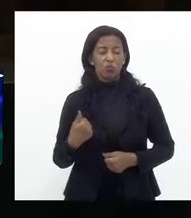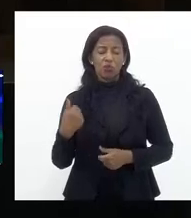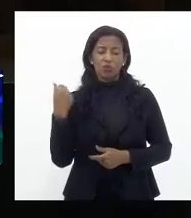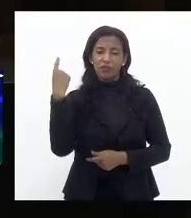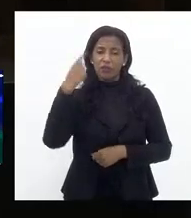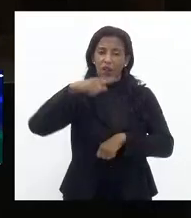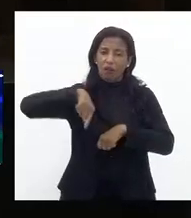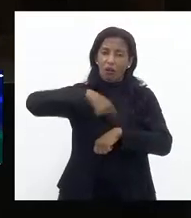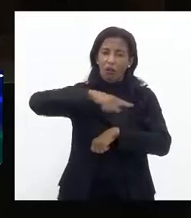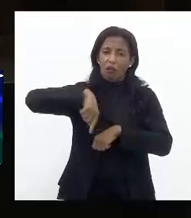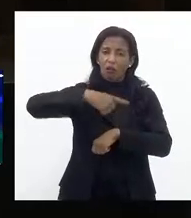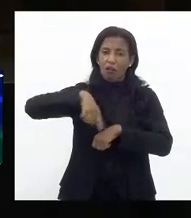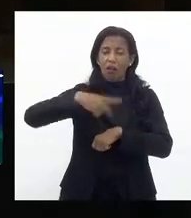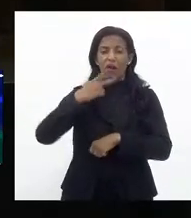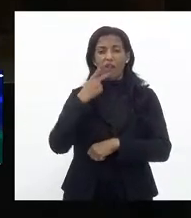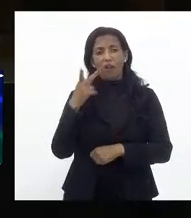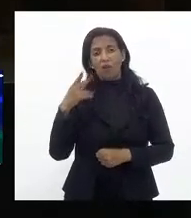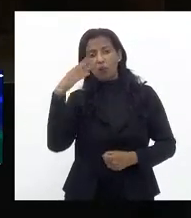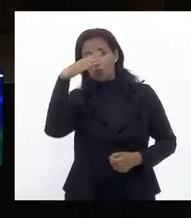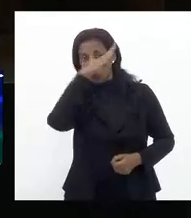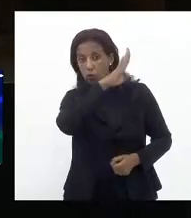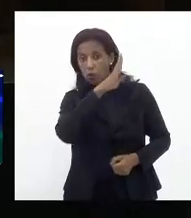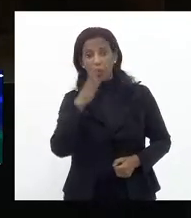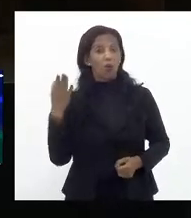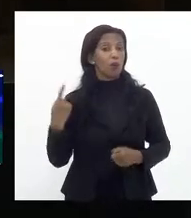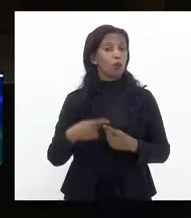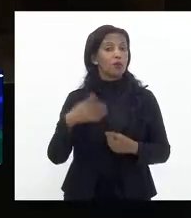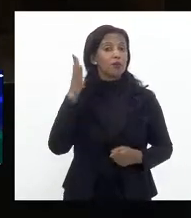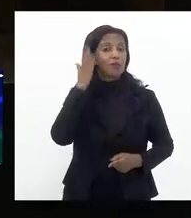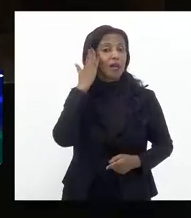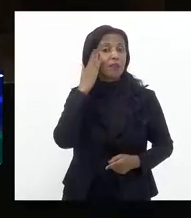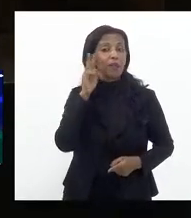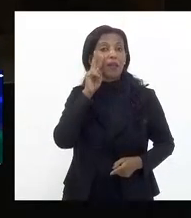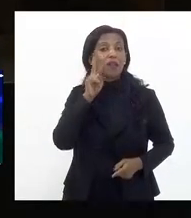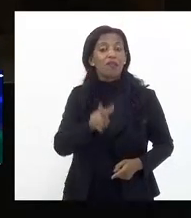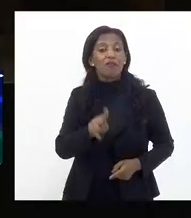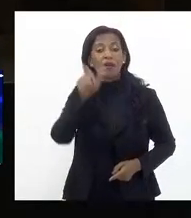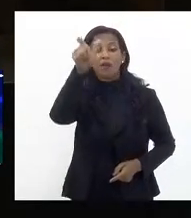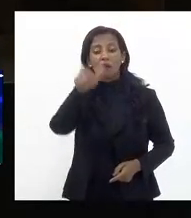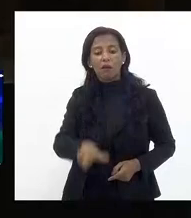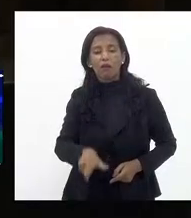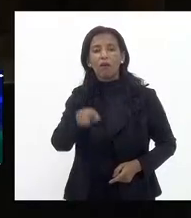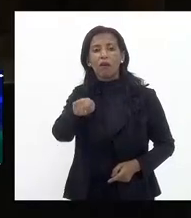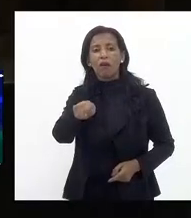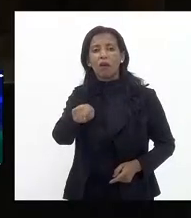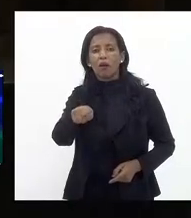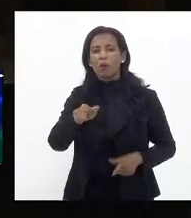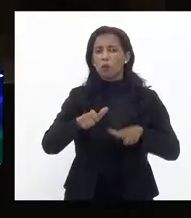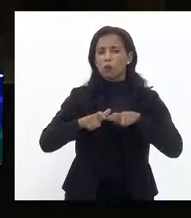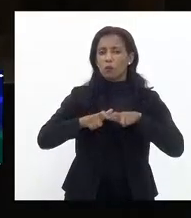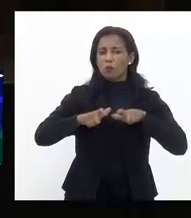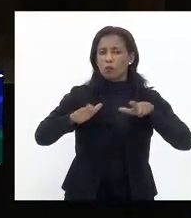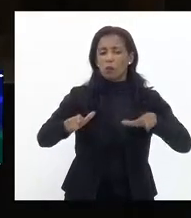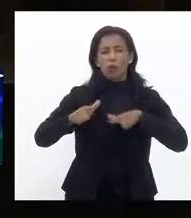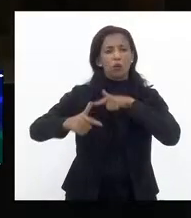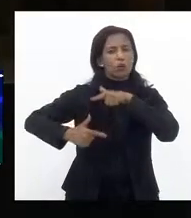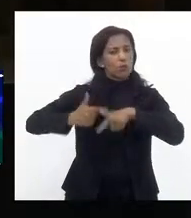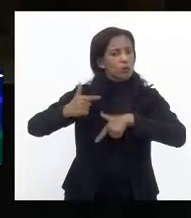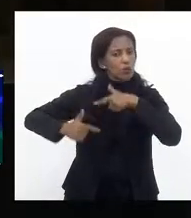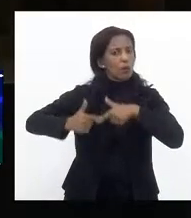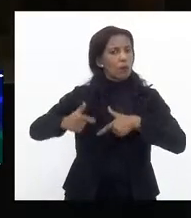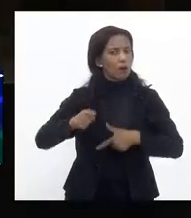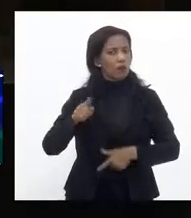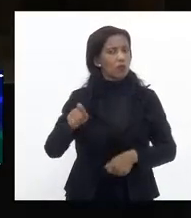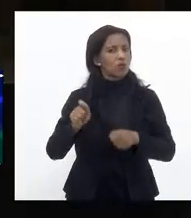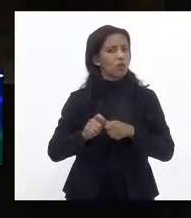horas e horas defendendo o governo Bolsonaro por saber e ver com propriedade o tamanho do trabalho que ele